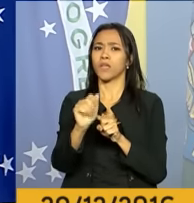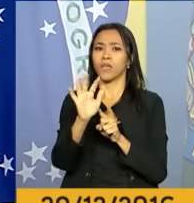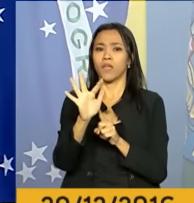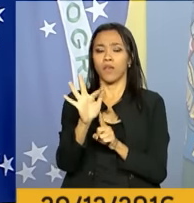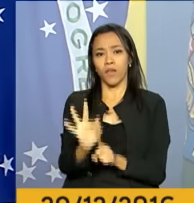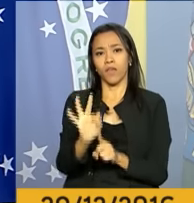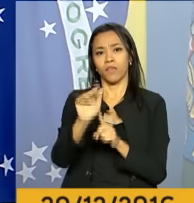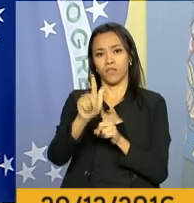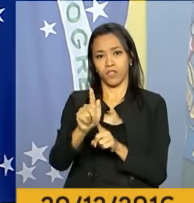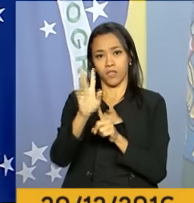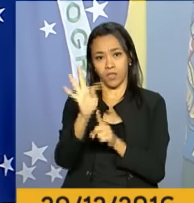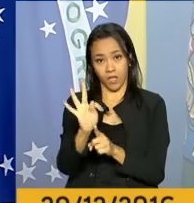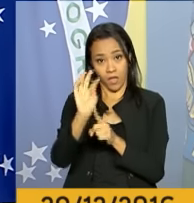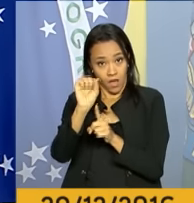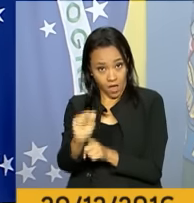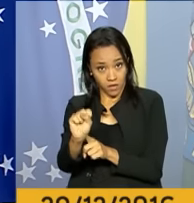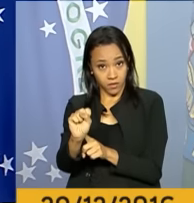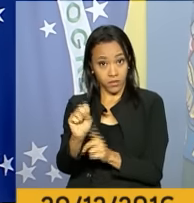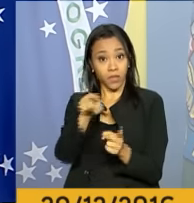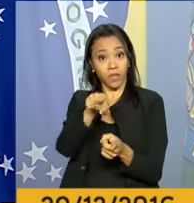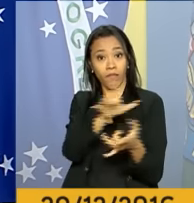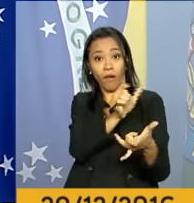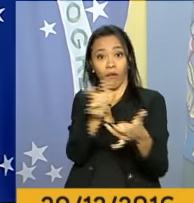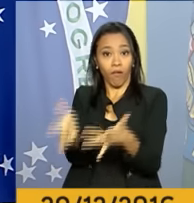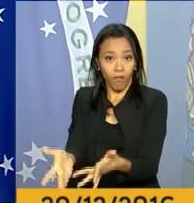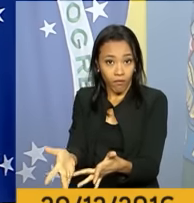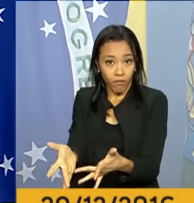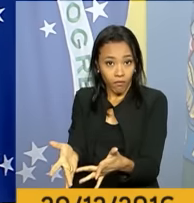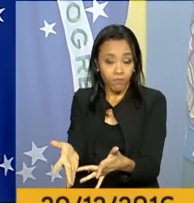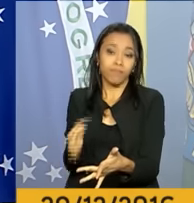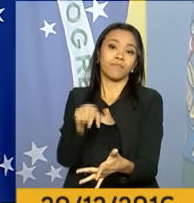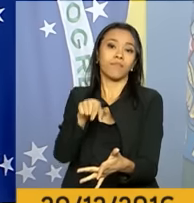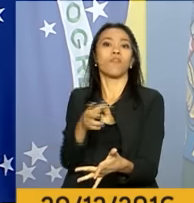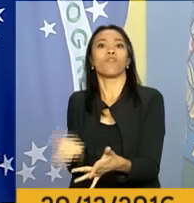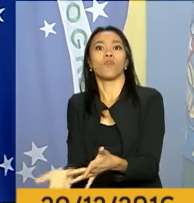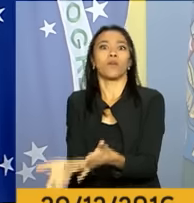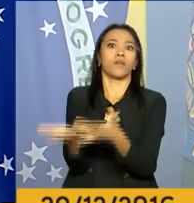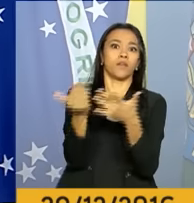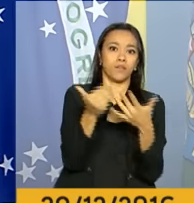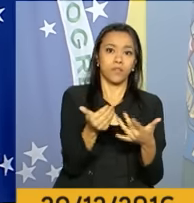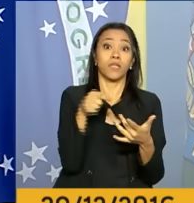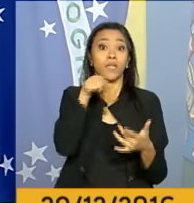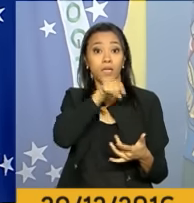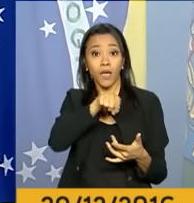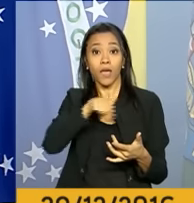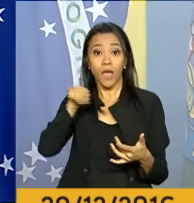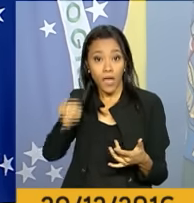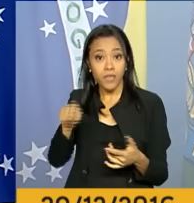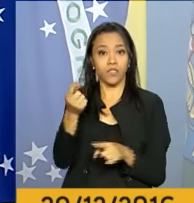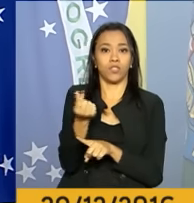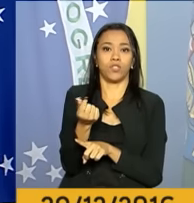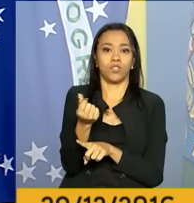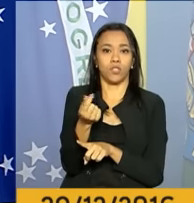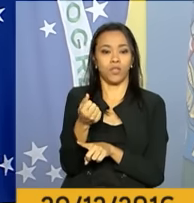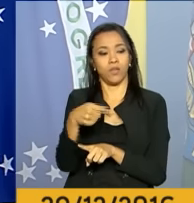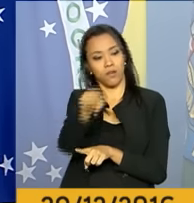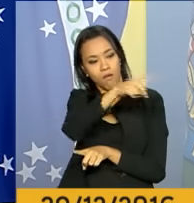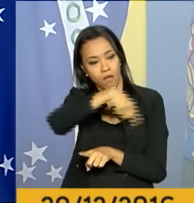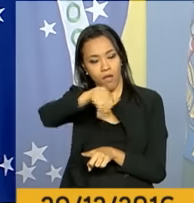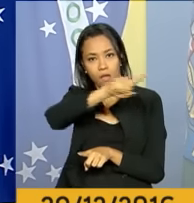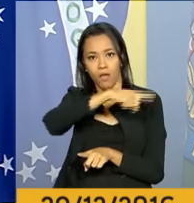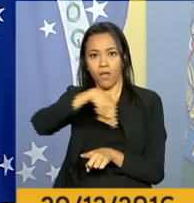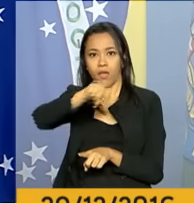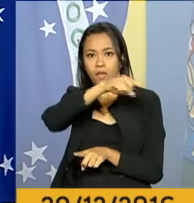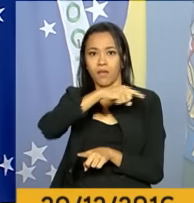tempo de serviço que não só permite o aporte de um dinheiro para aqueles que tiveram suas